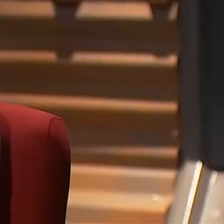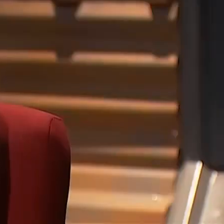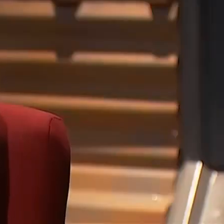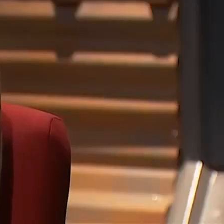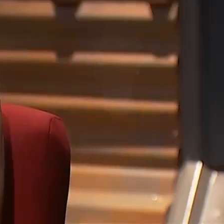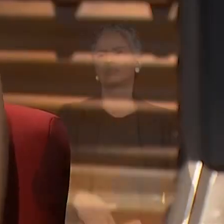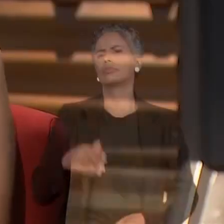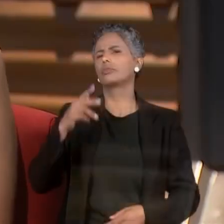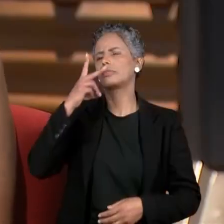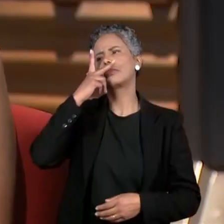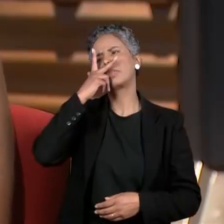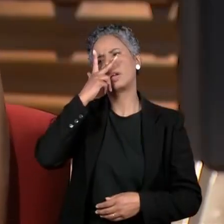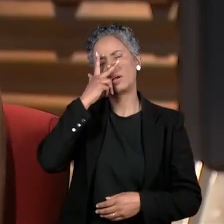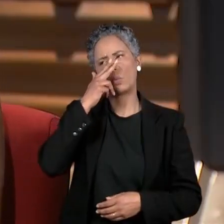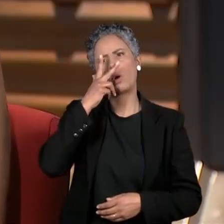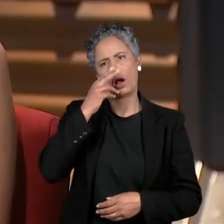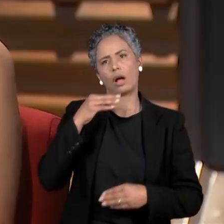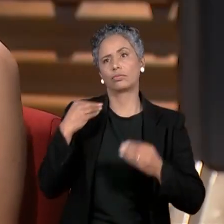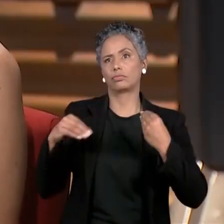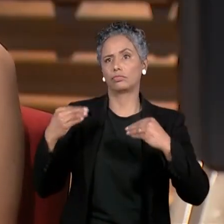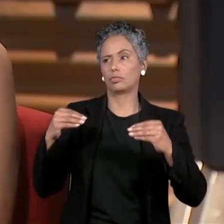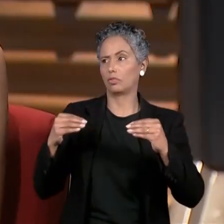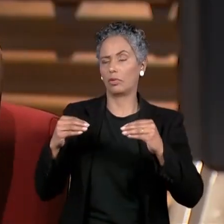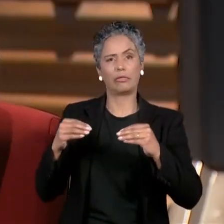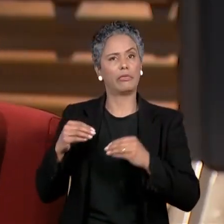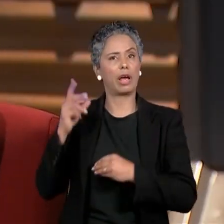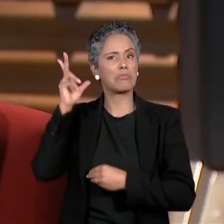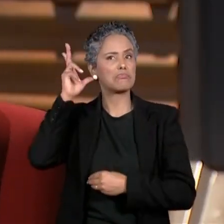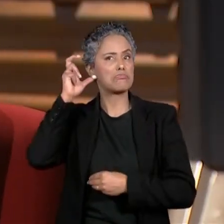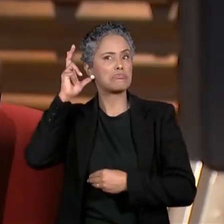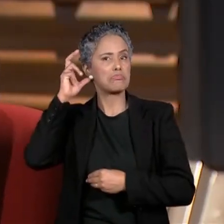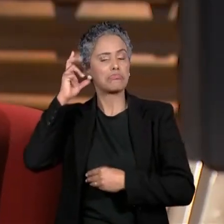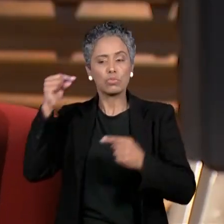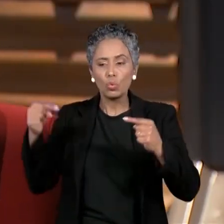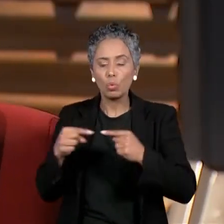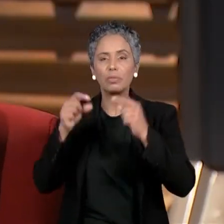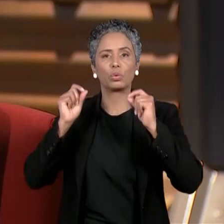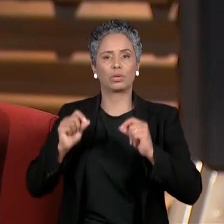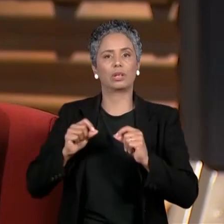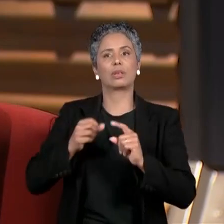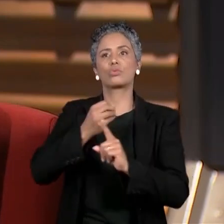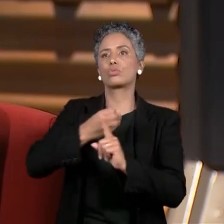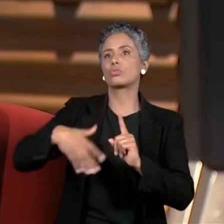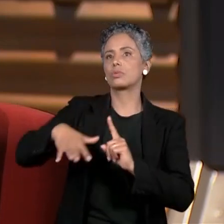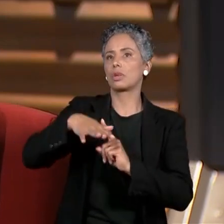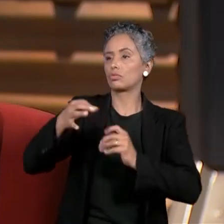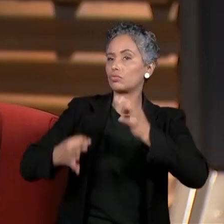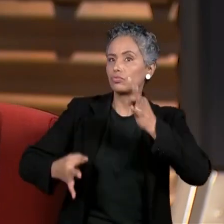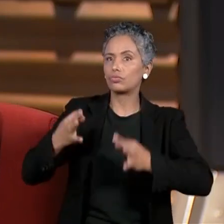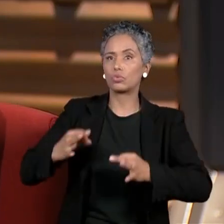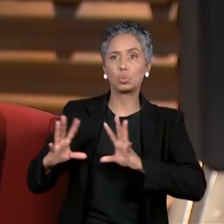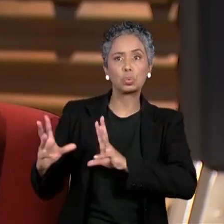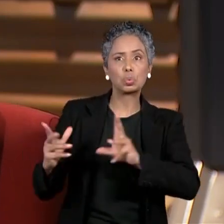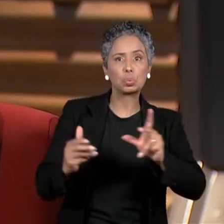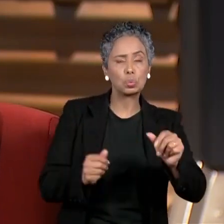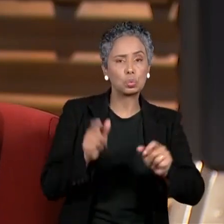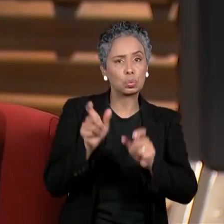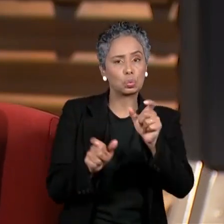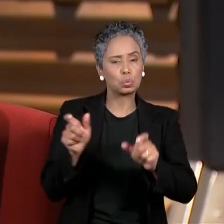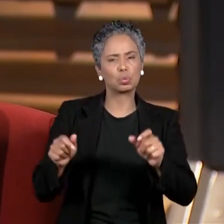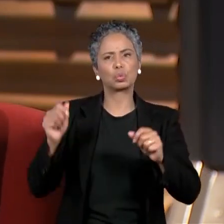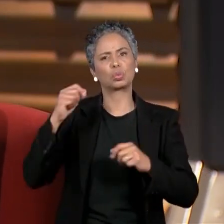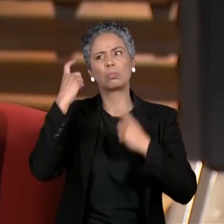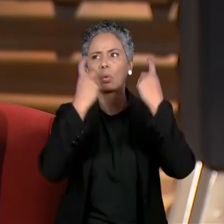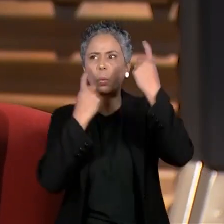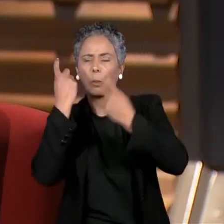eu acho que as questões que a gente se interessa na novela O são de um modo geral questões de justiça social de fato a gente tá todo mundo preocupado com o Brasil e com questões